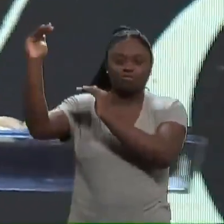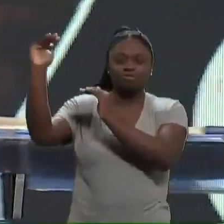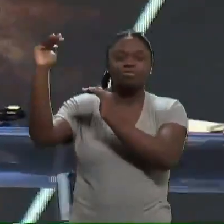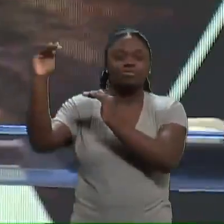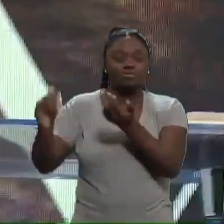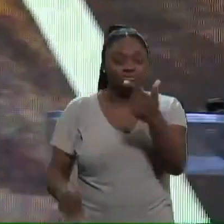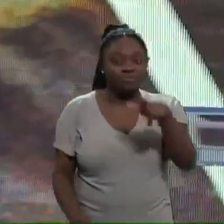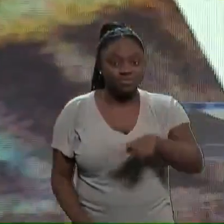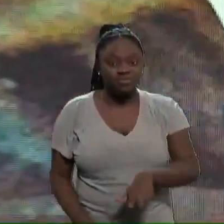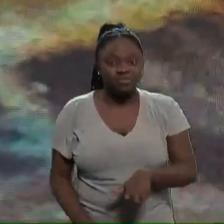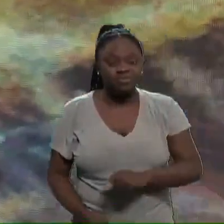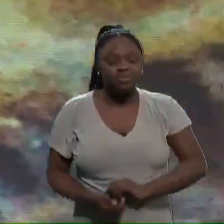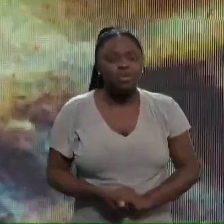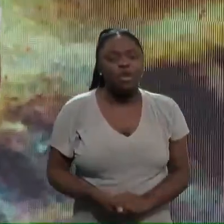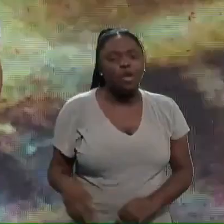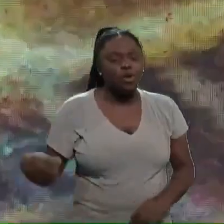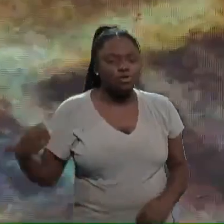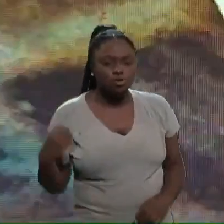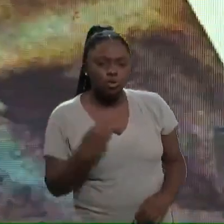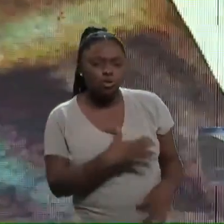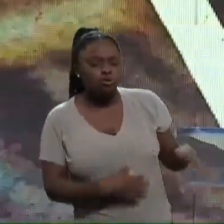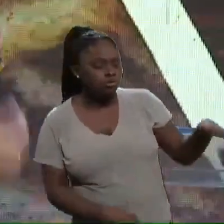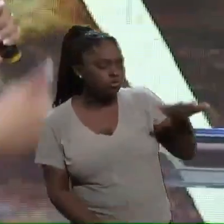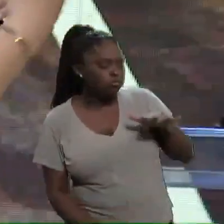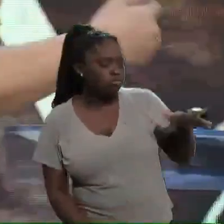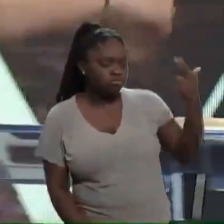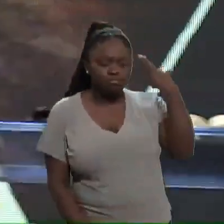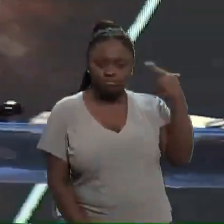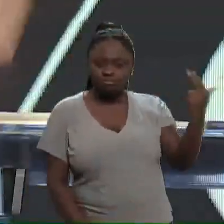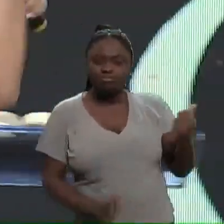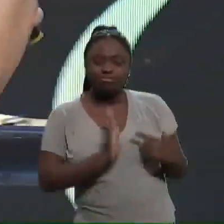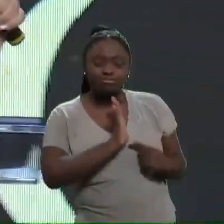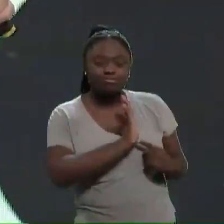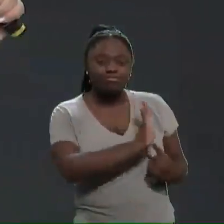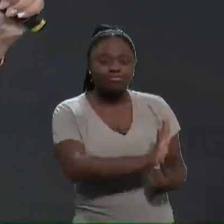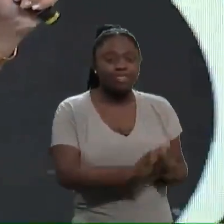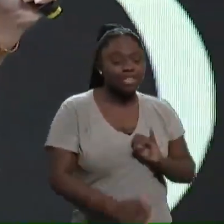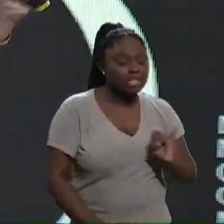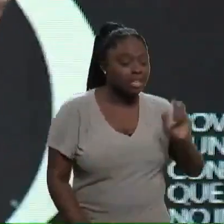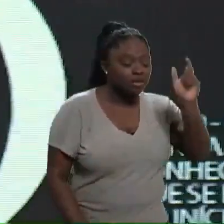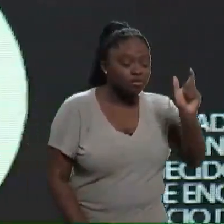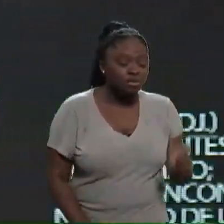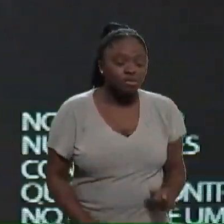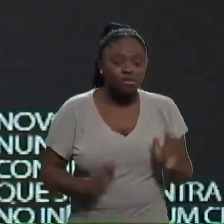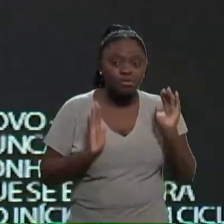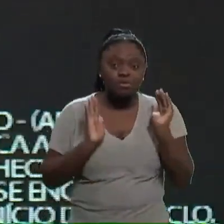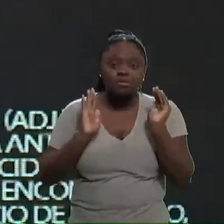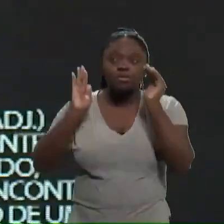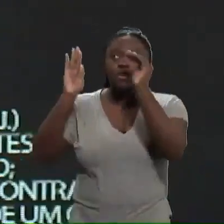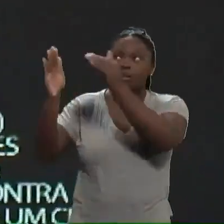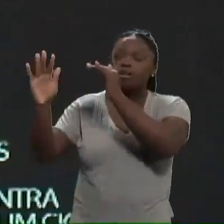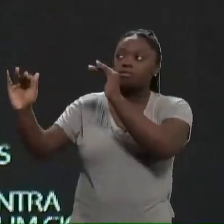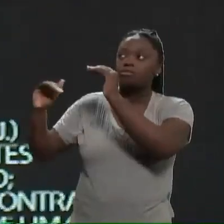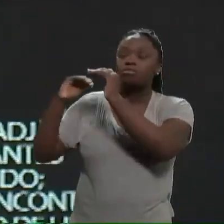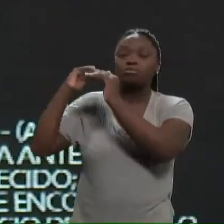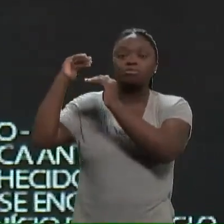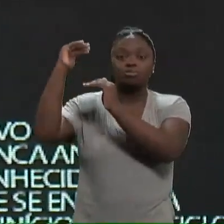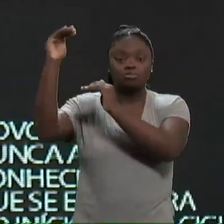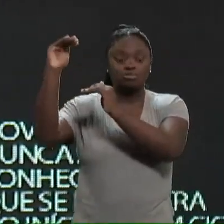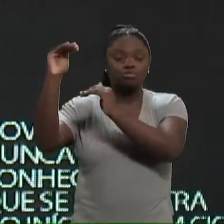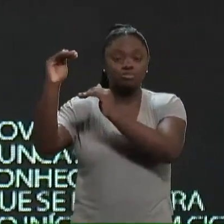de novo. O novo se manifestará no natural para quem tiver um olhar no